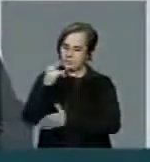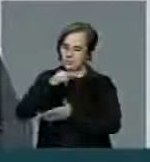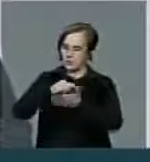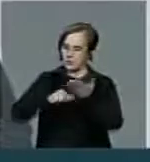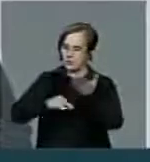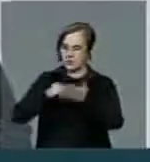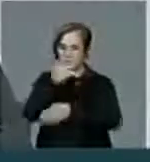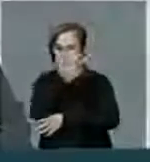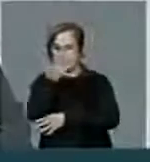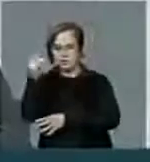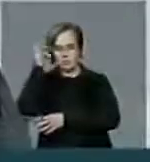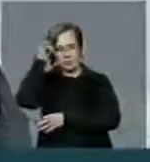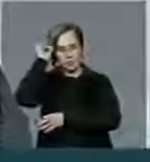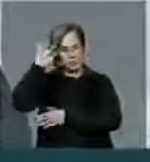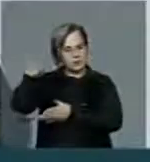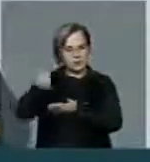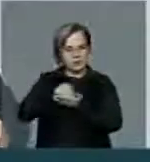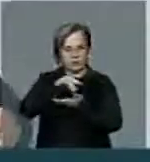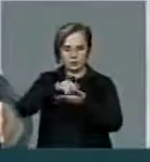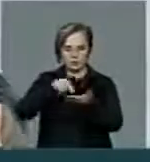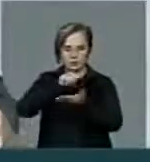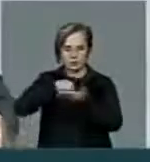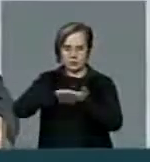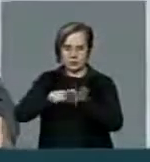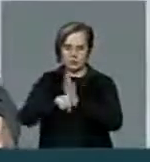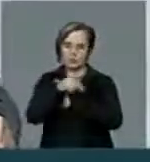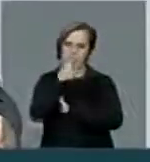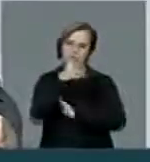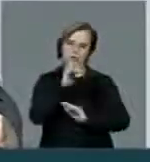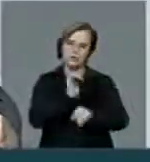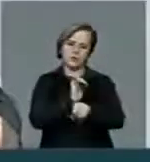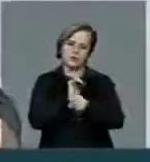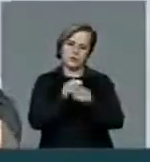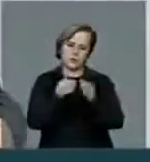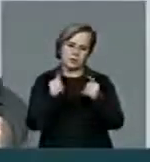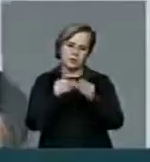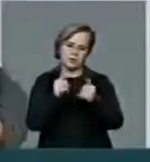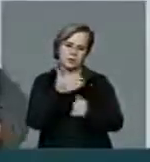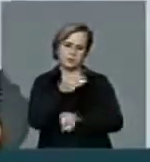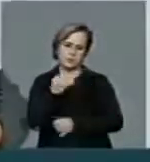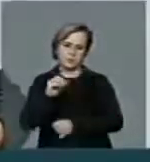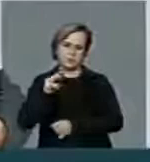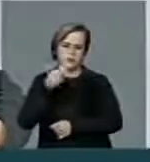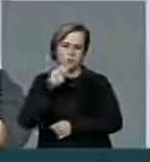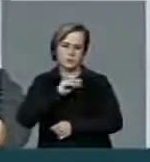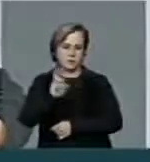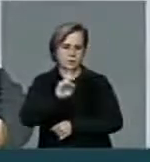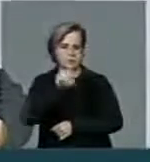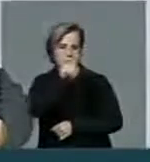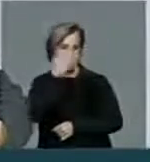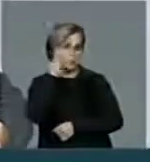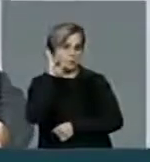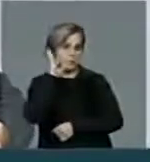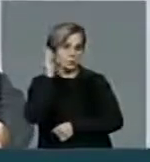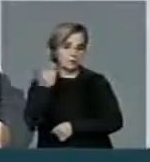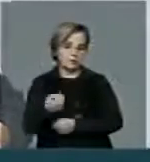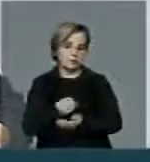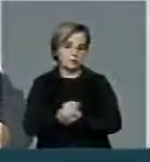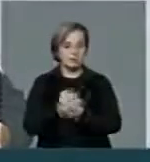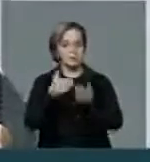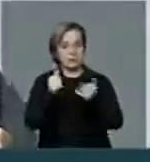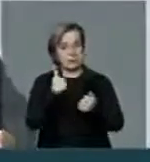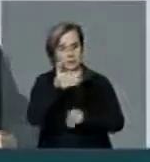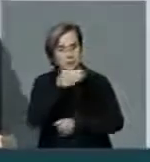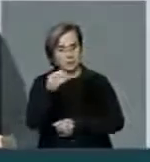rural. Ok? O seu estado está pedindo para o cadastro ambiental rural 100 milhões de reais, para você ter ideia. Tá